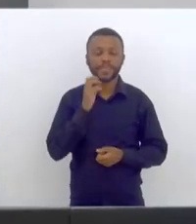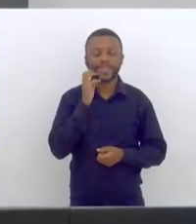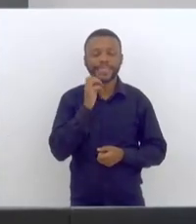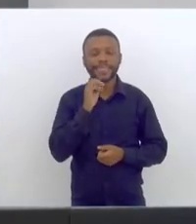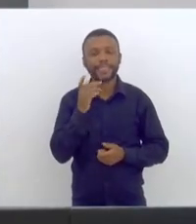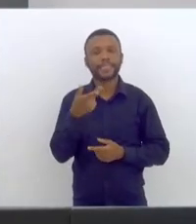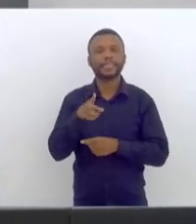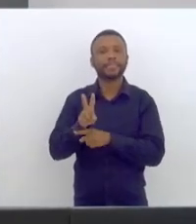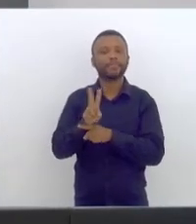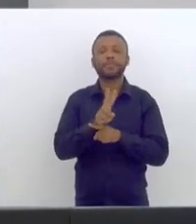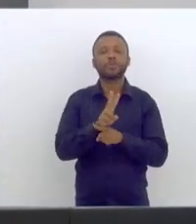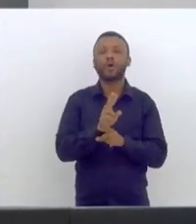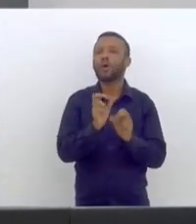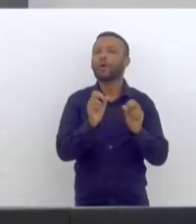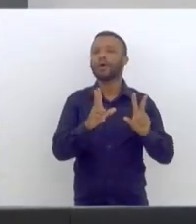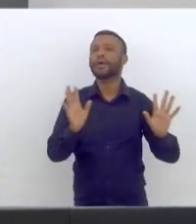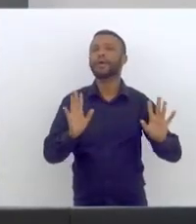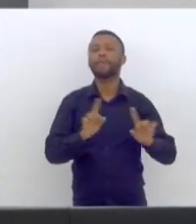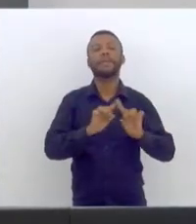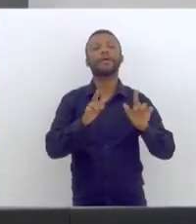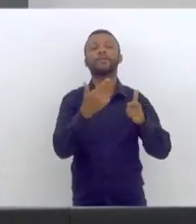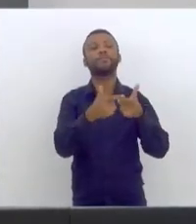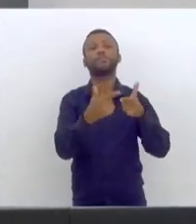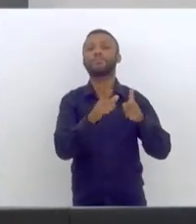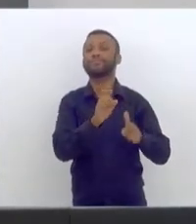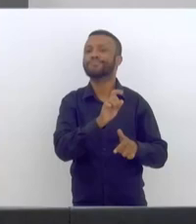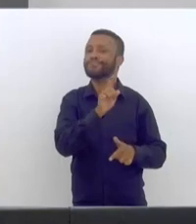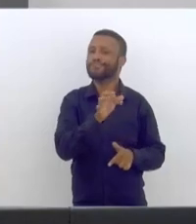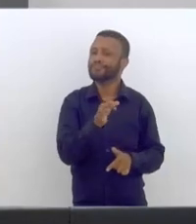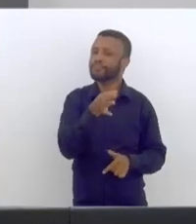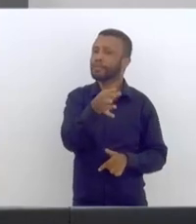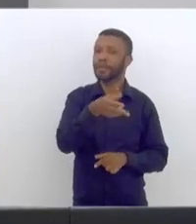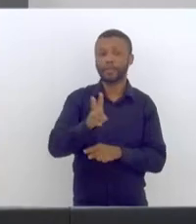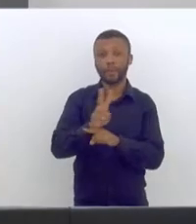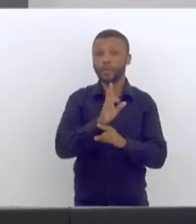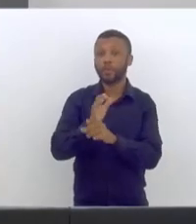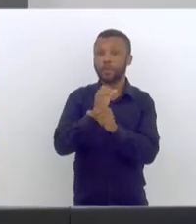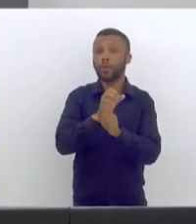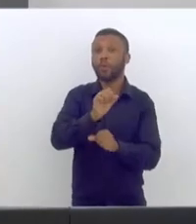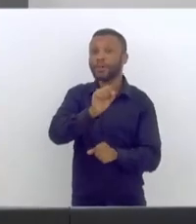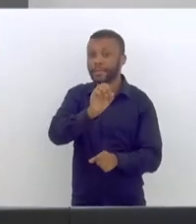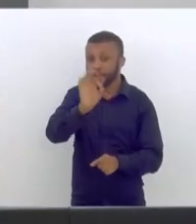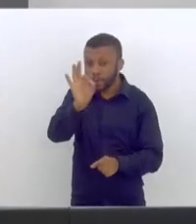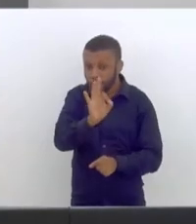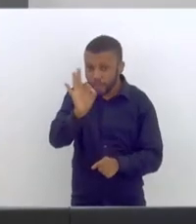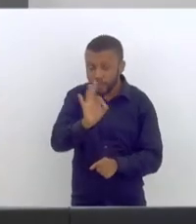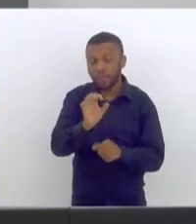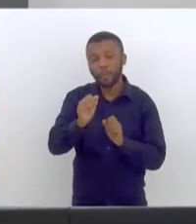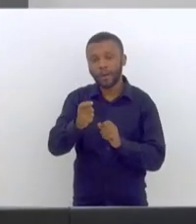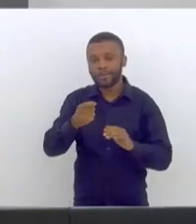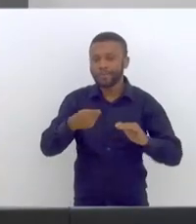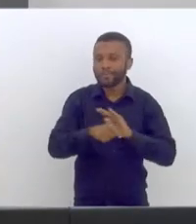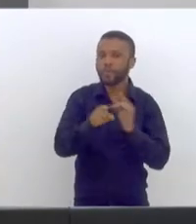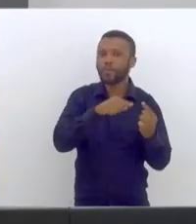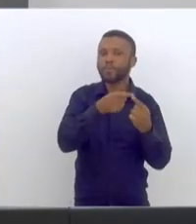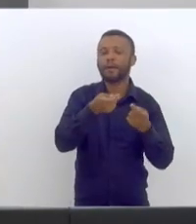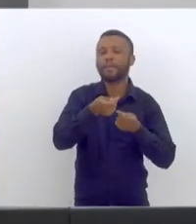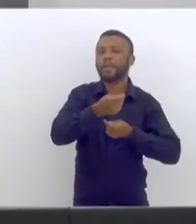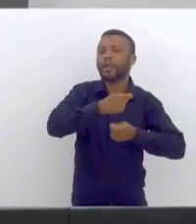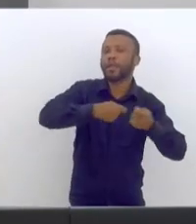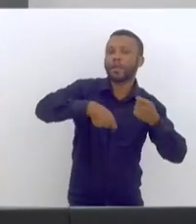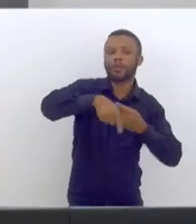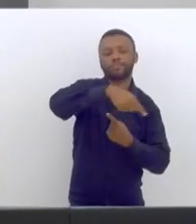emprestou e daí esse empréstimos porque 80% pode até para capital de giro né